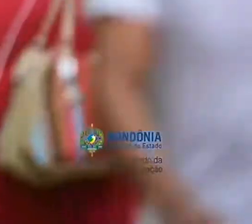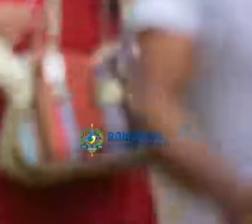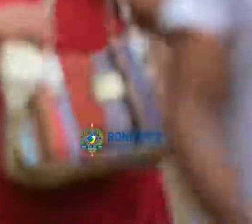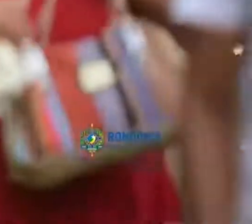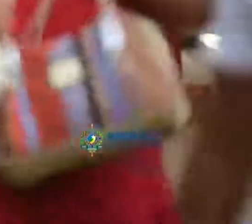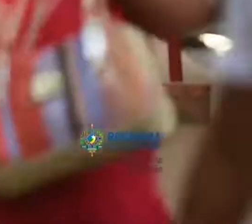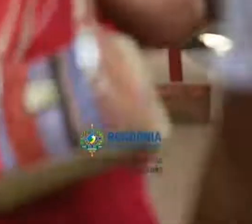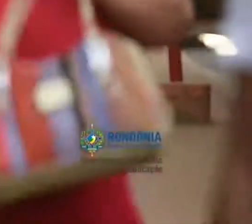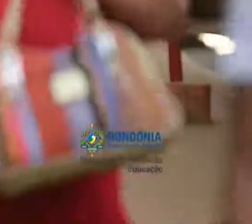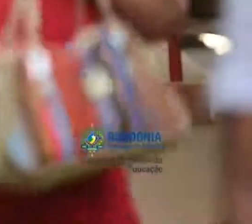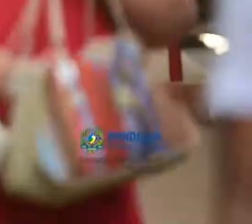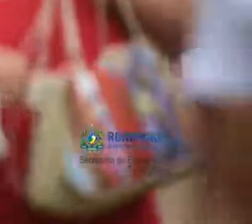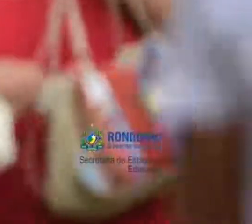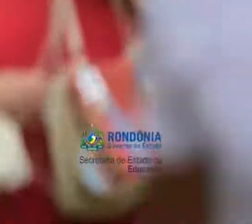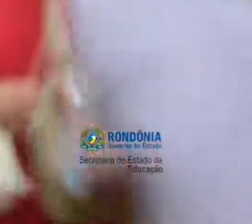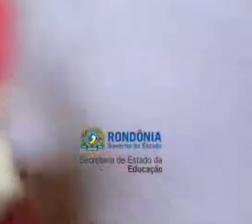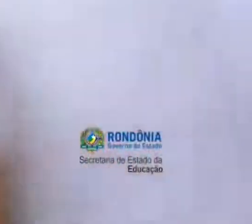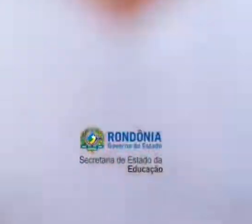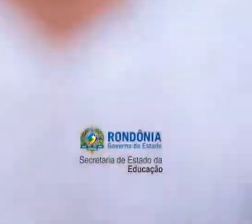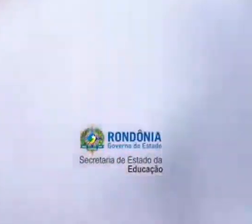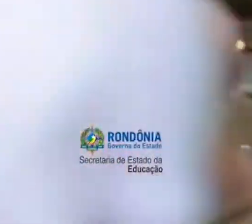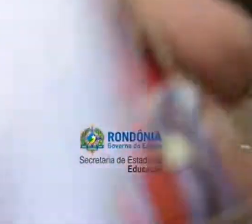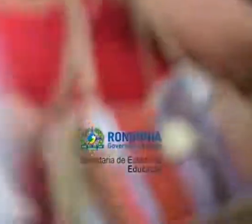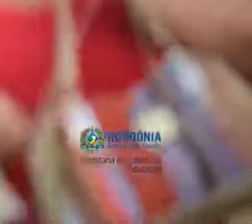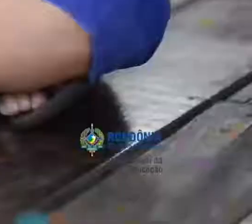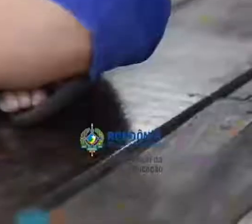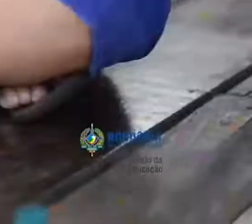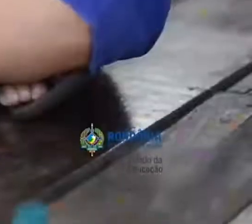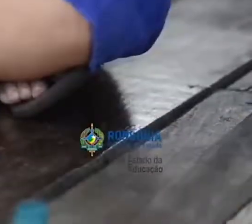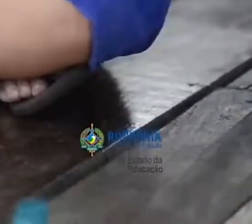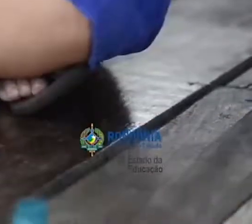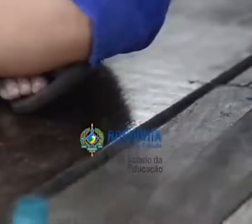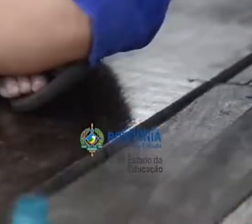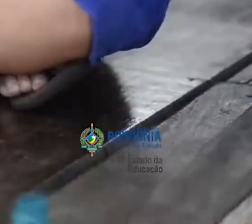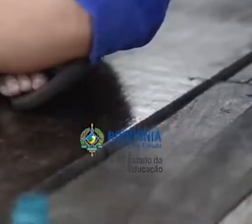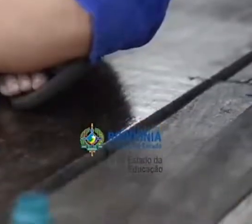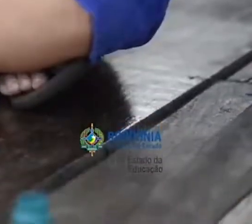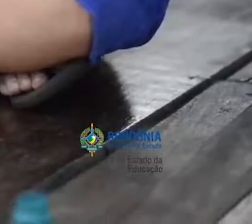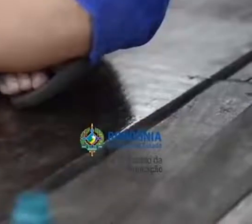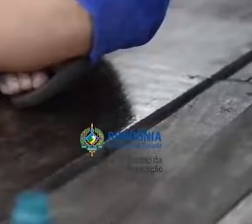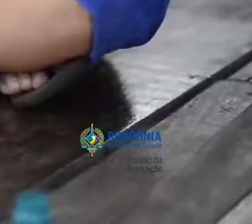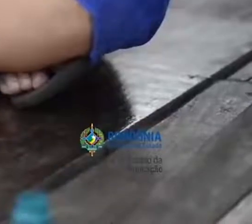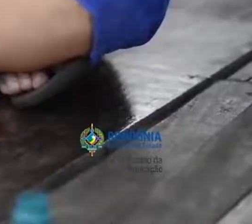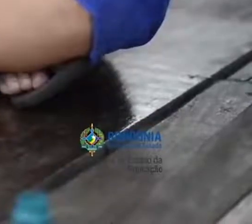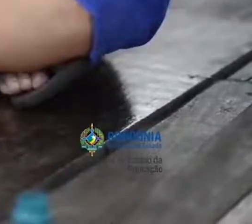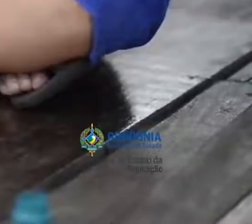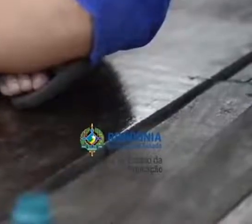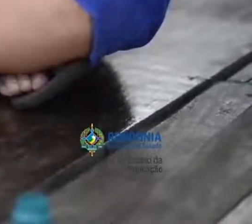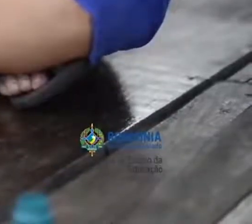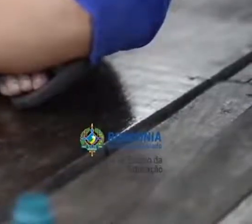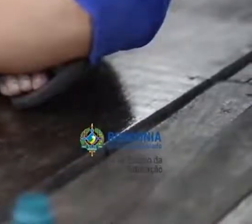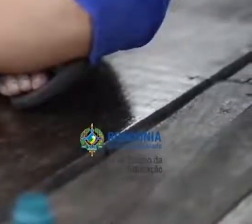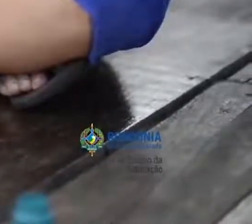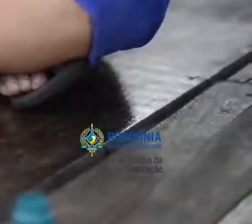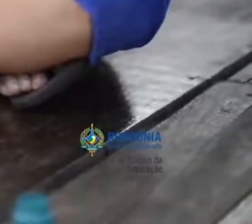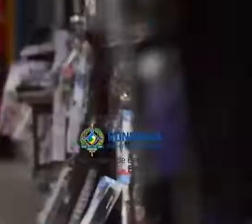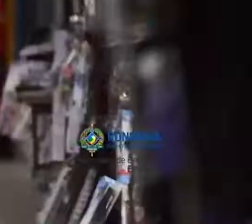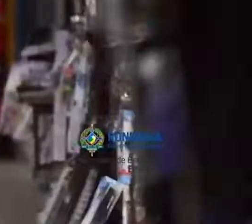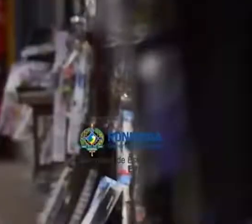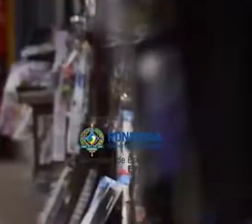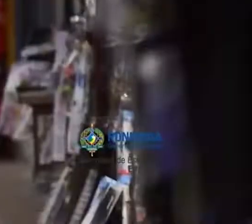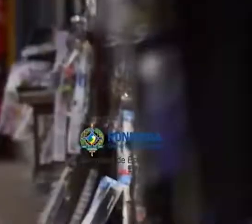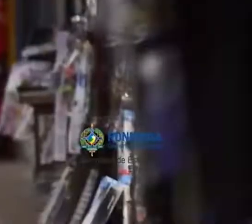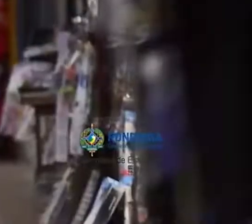O conhecimento filosófico busca questionar à luz da razão a realidade humana, a fim de poder diferenciar o que é